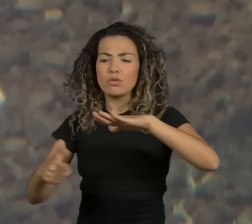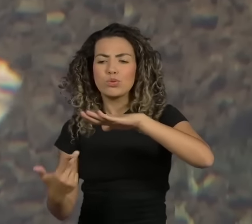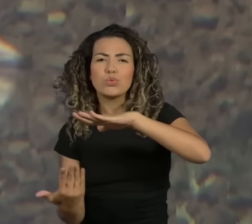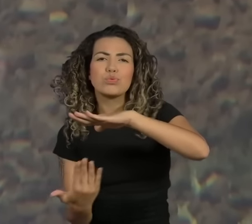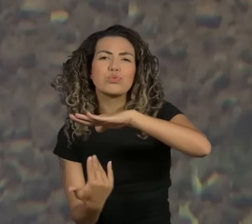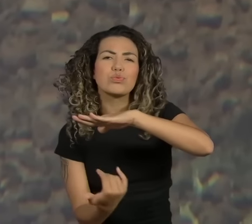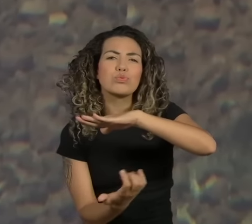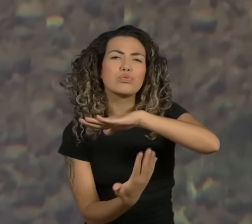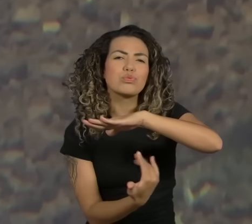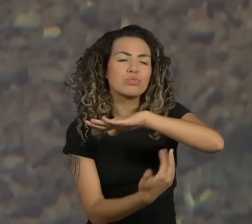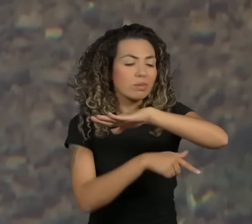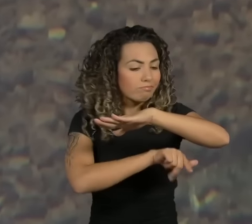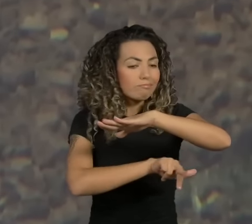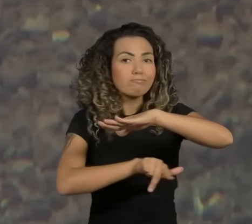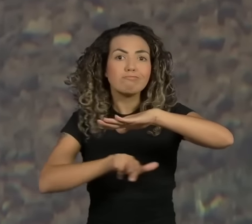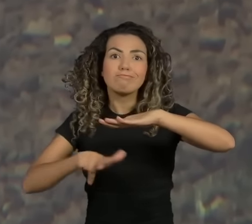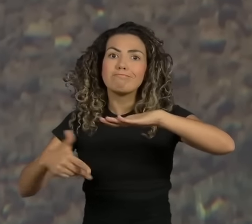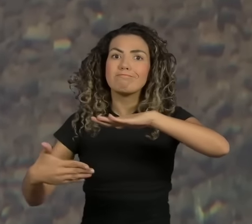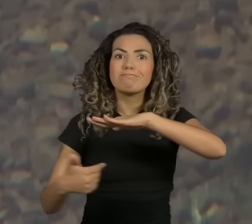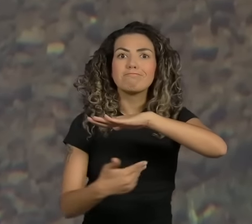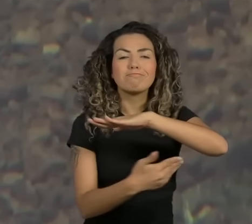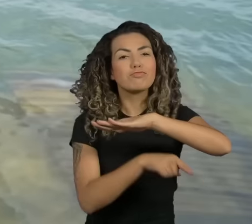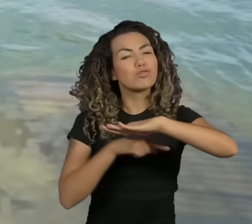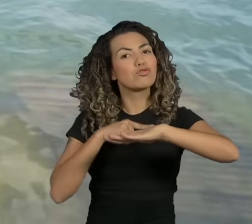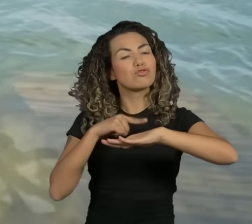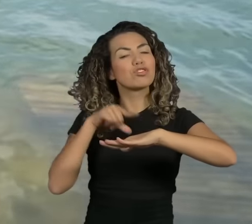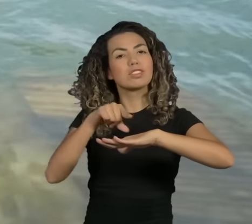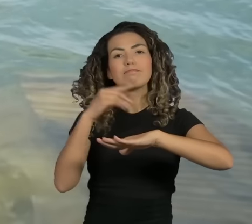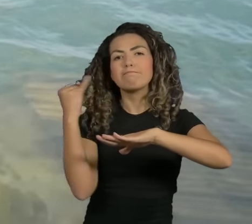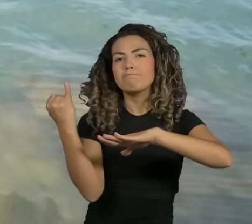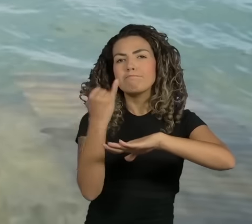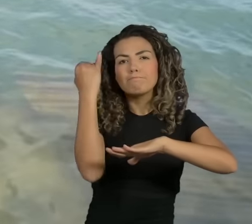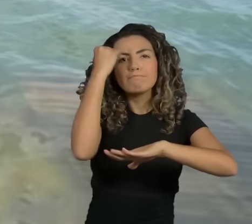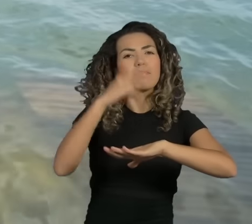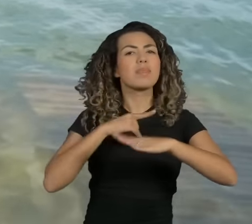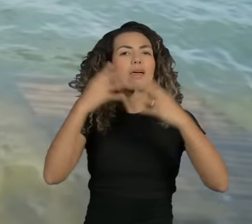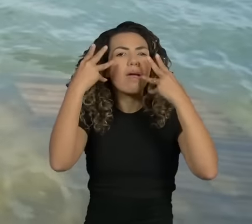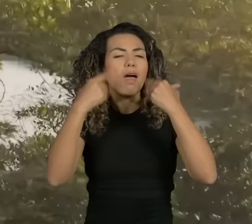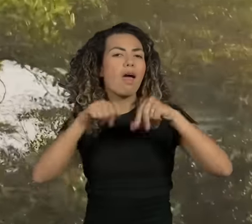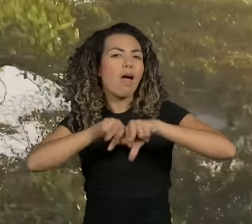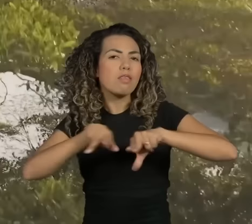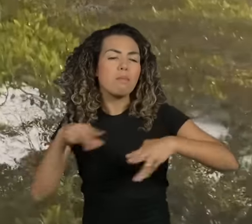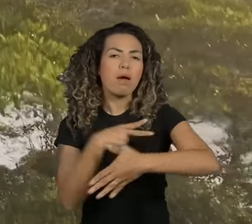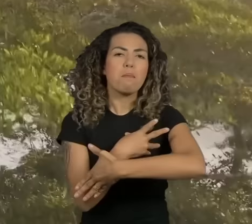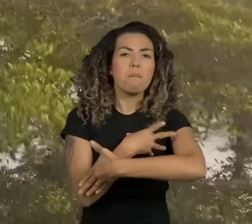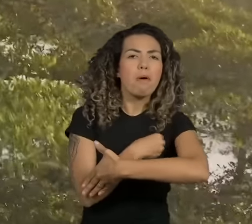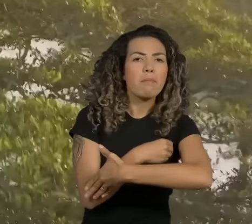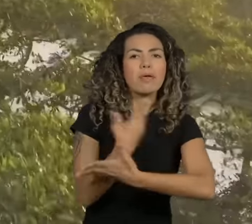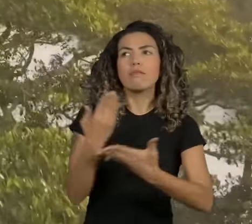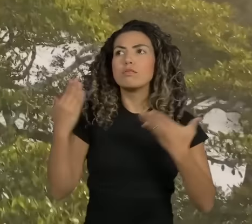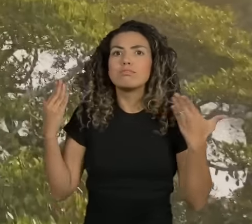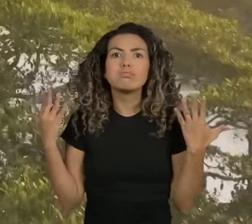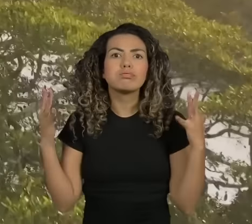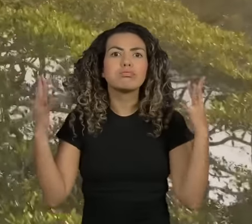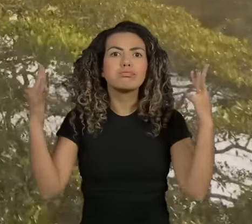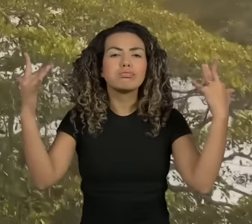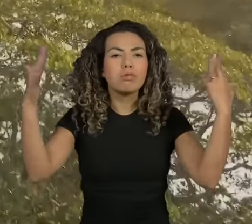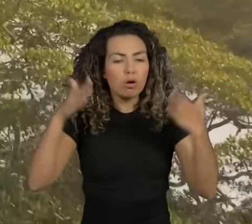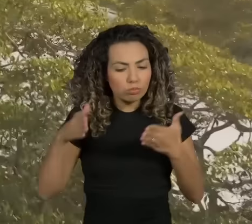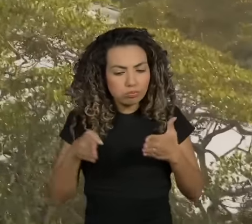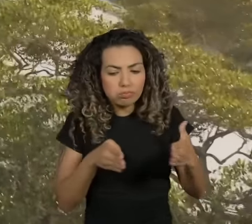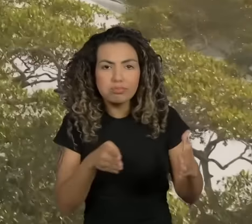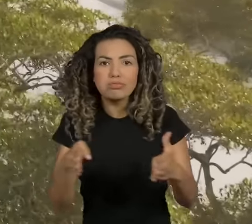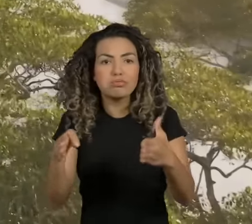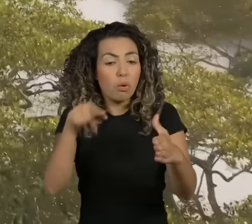uma diversidade de espécies únicas de peixes, mamíferos e plantas só encontradas na foz do